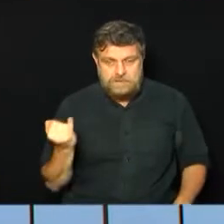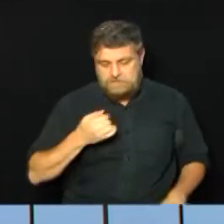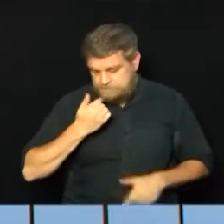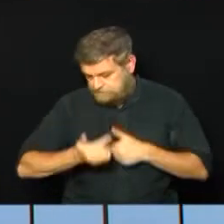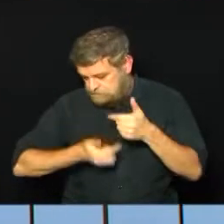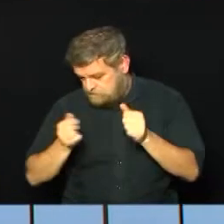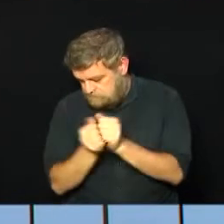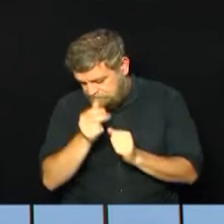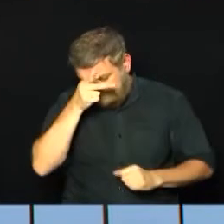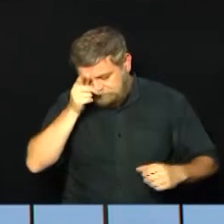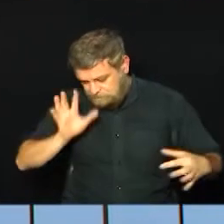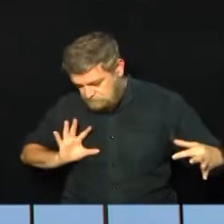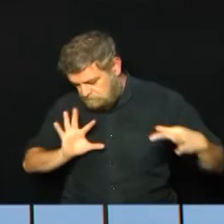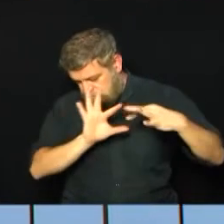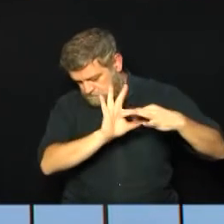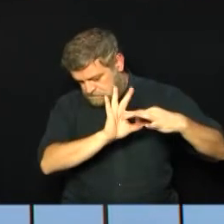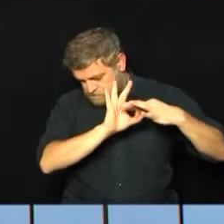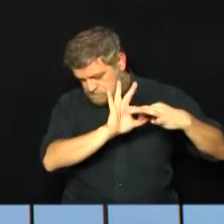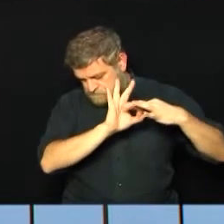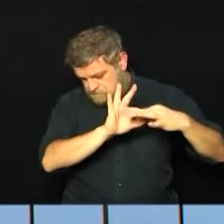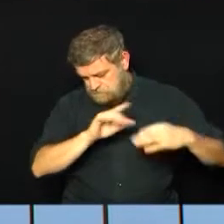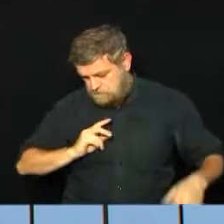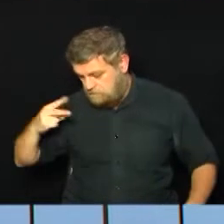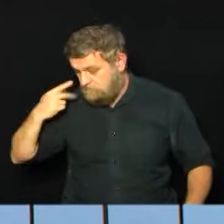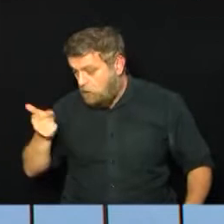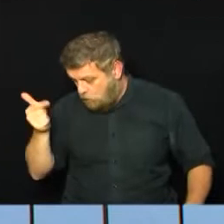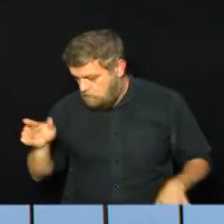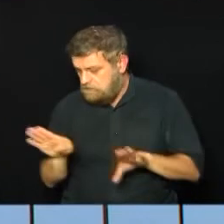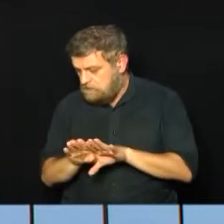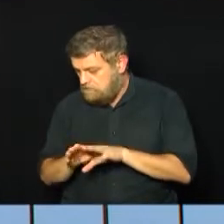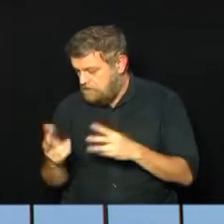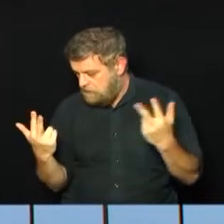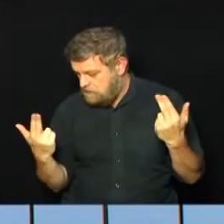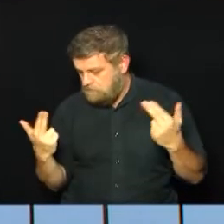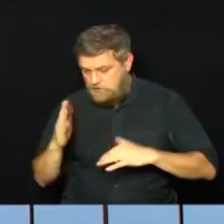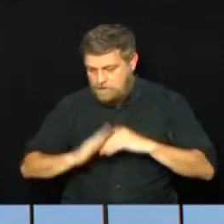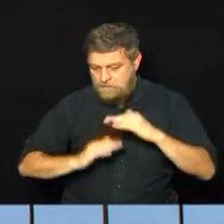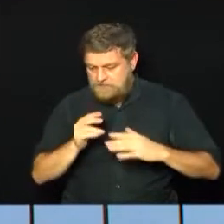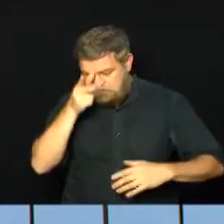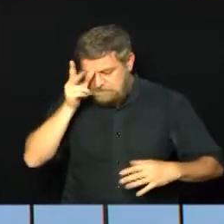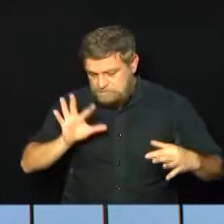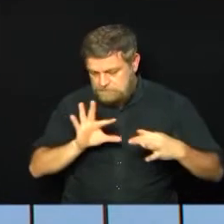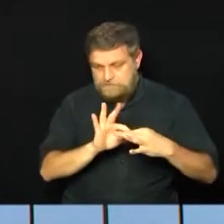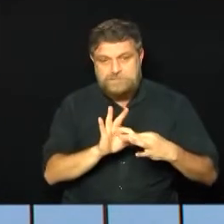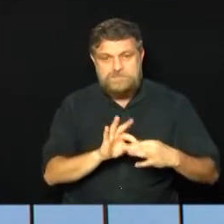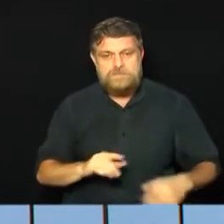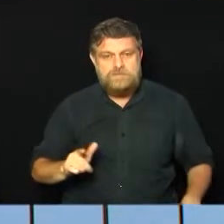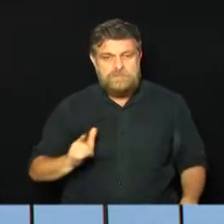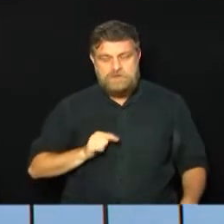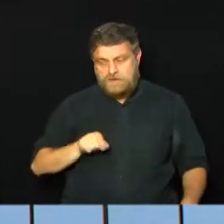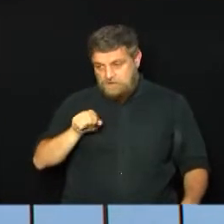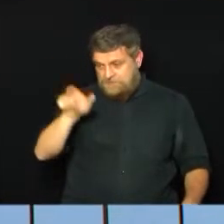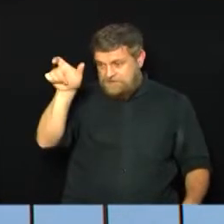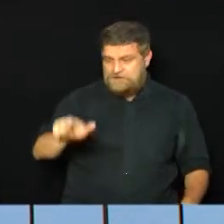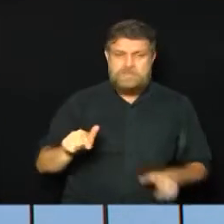junto com o Executivo que a gente faz, e outros vereadores podem fazer também, para que, mesmo que não seja o nosso projeto, mas que você tenha todo